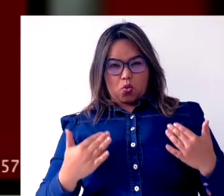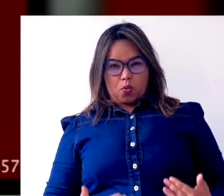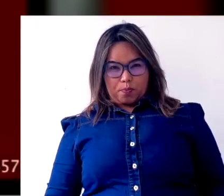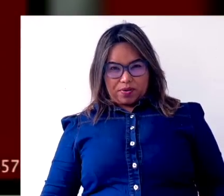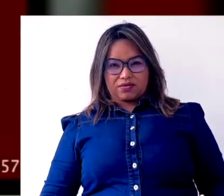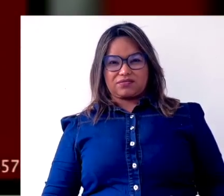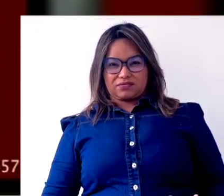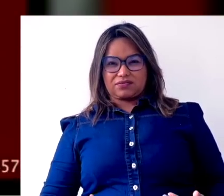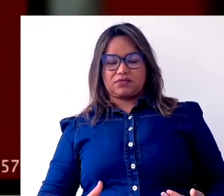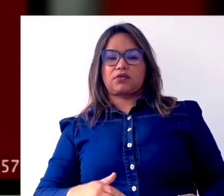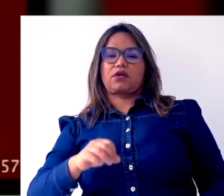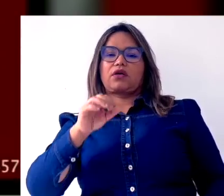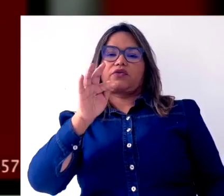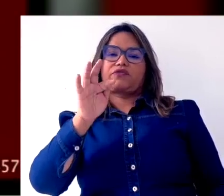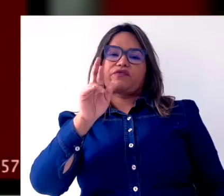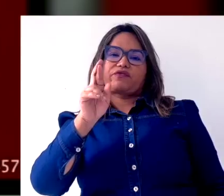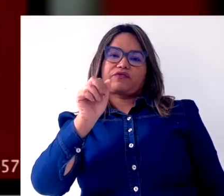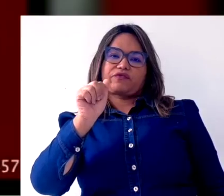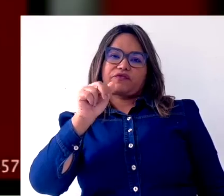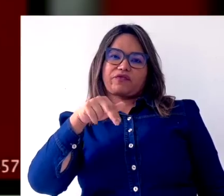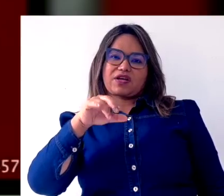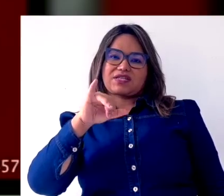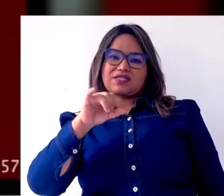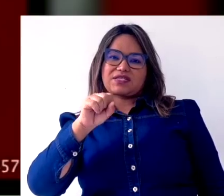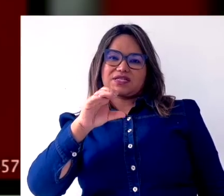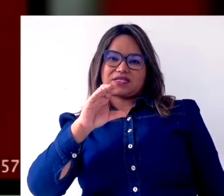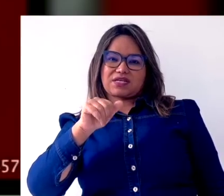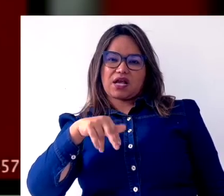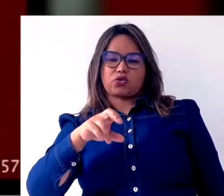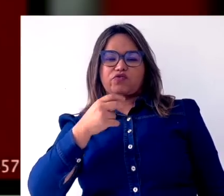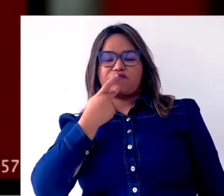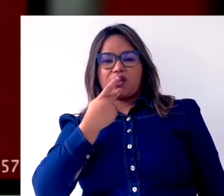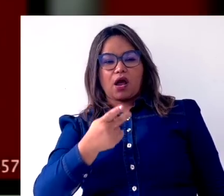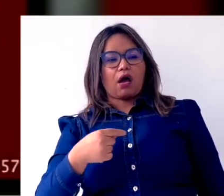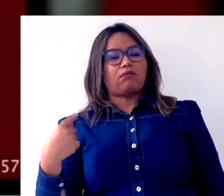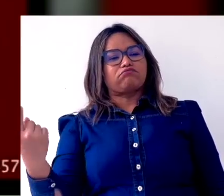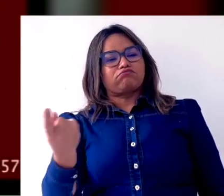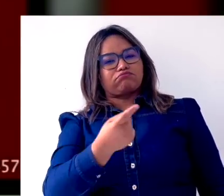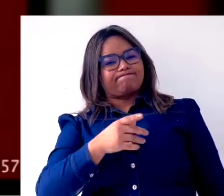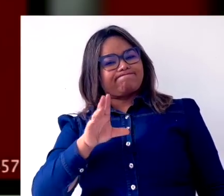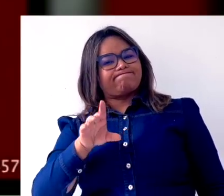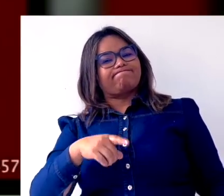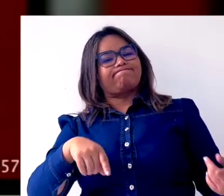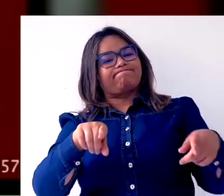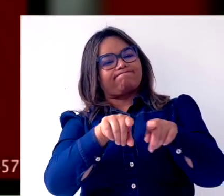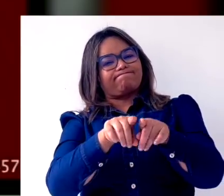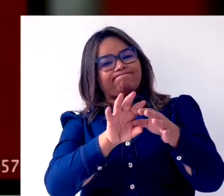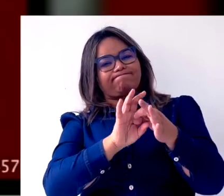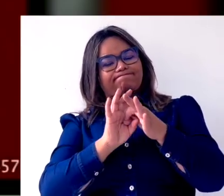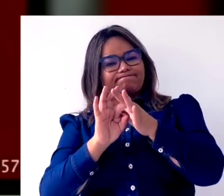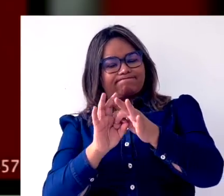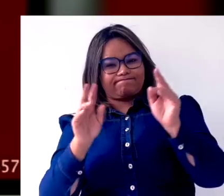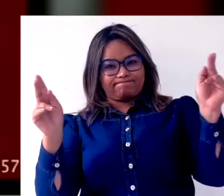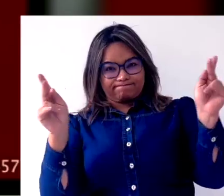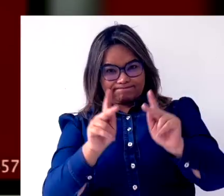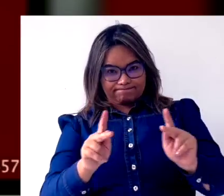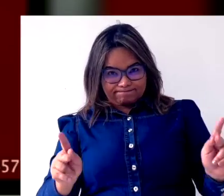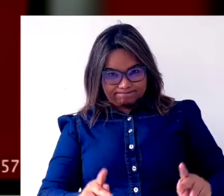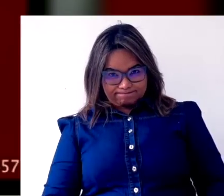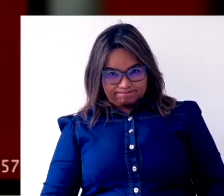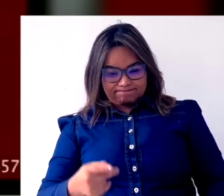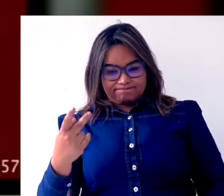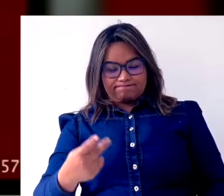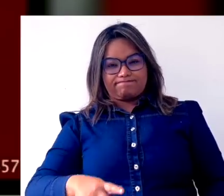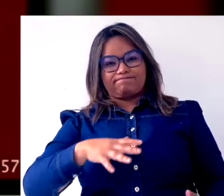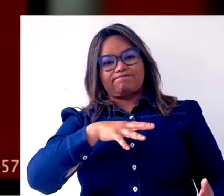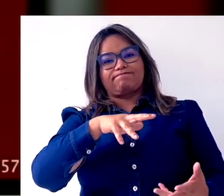disseram: finalmente temos unidade. Unidade. Paz. Paz na terra. E o que é que a Bíblia